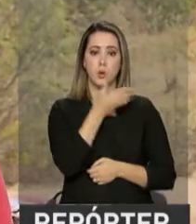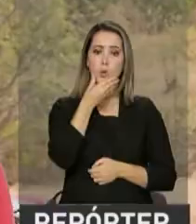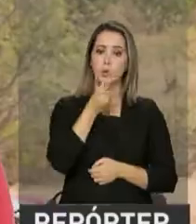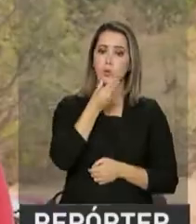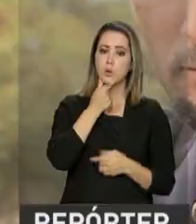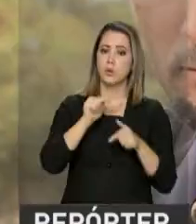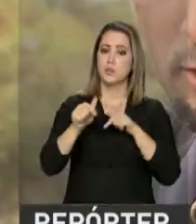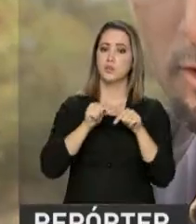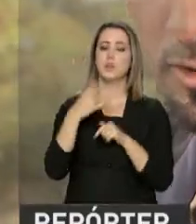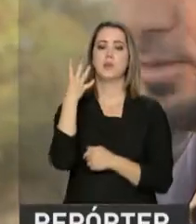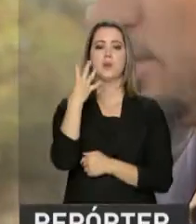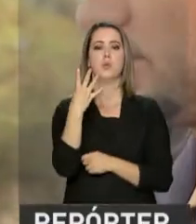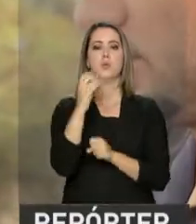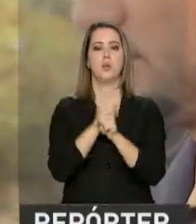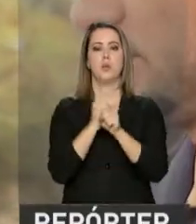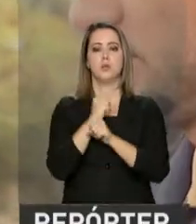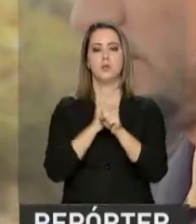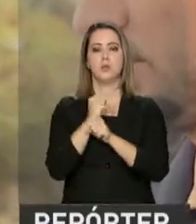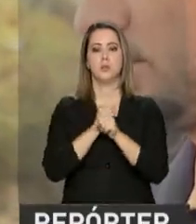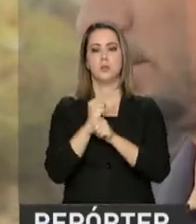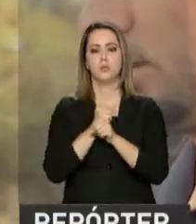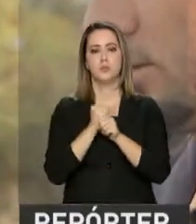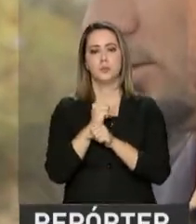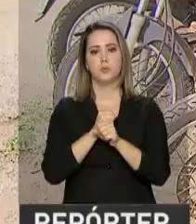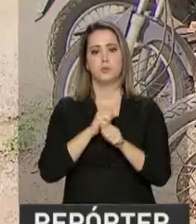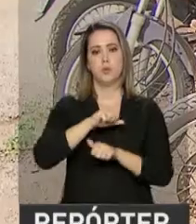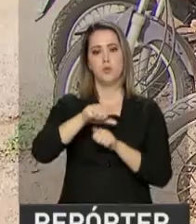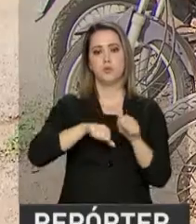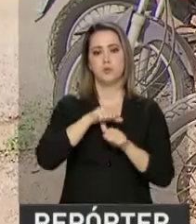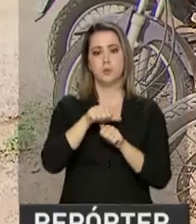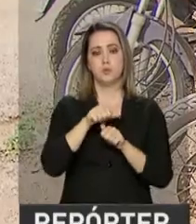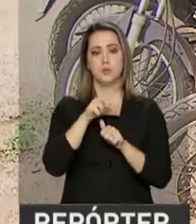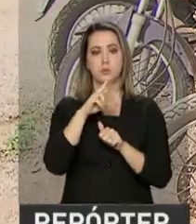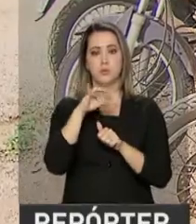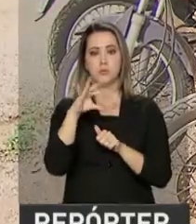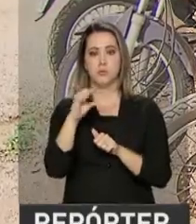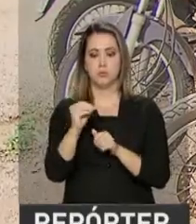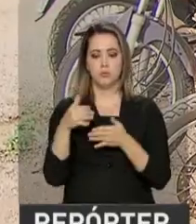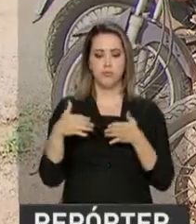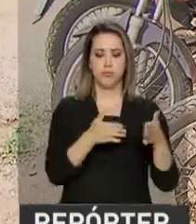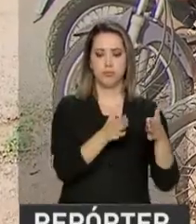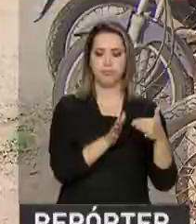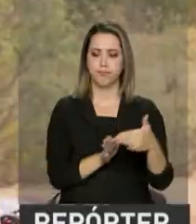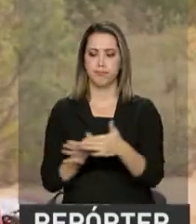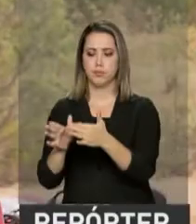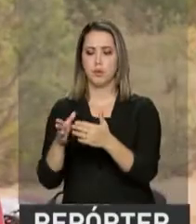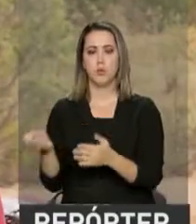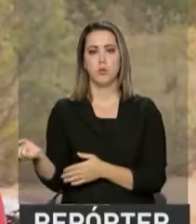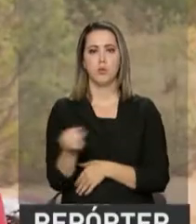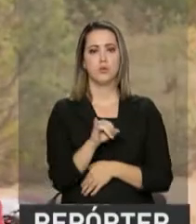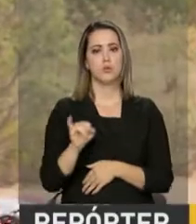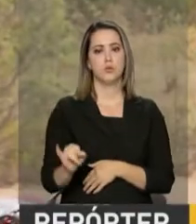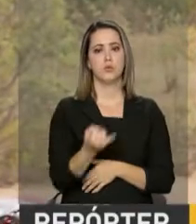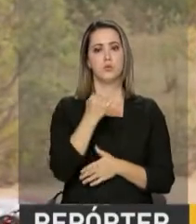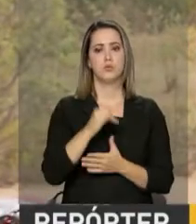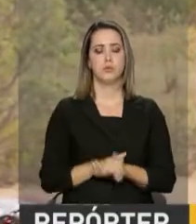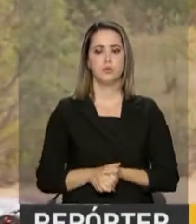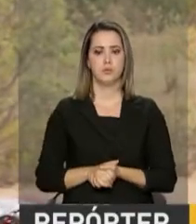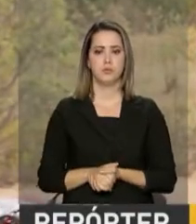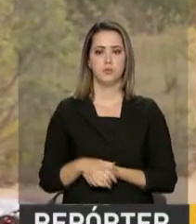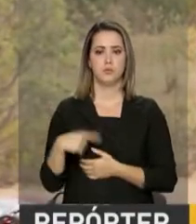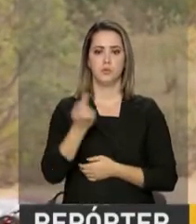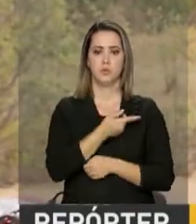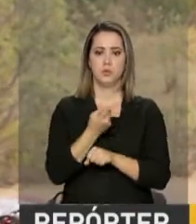por 4 anos em etapas da transposição do São Francisco. Agora busca uma nova oportunidade. Mais uma vez estamos aqui